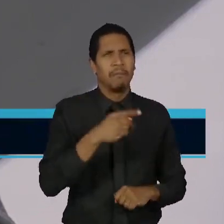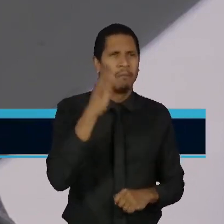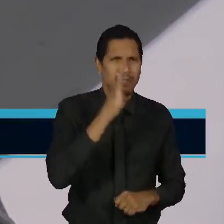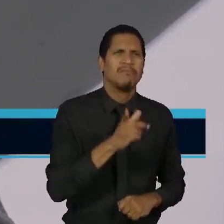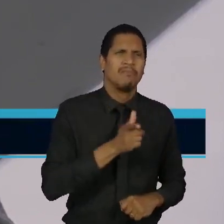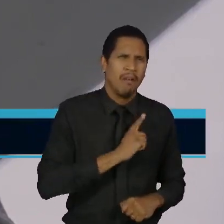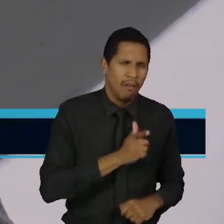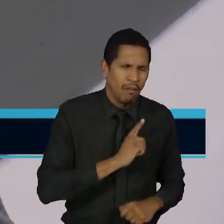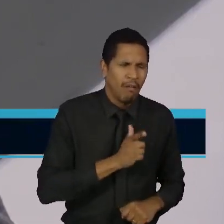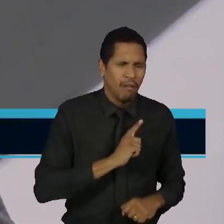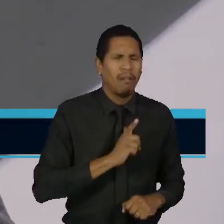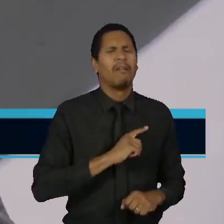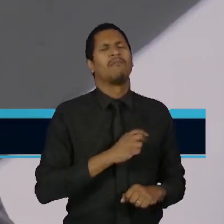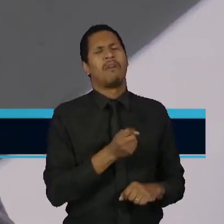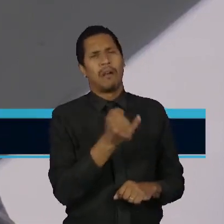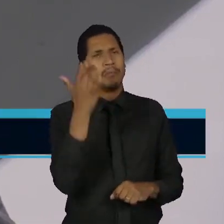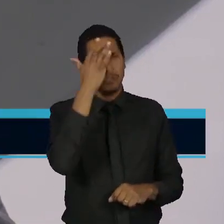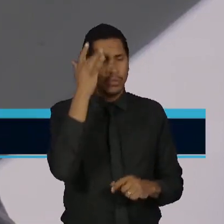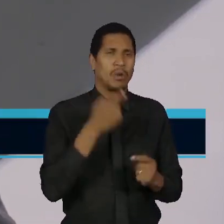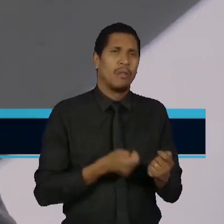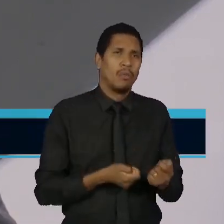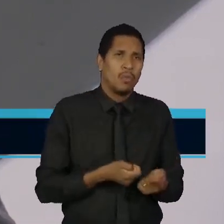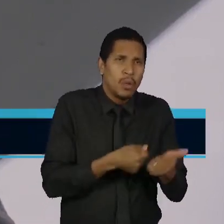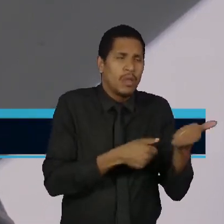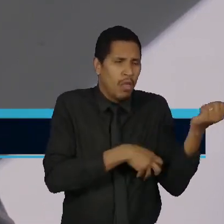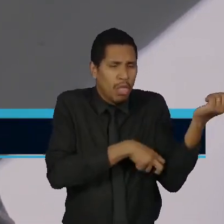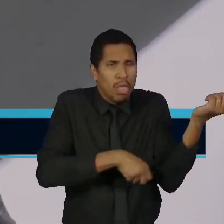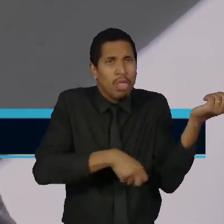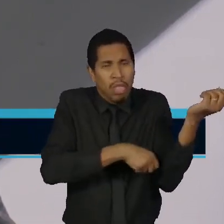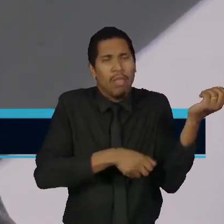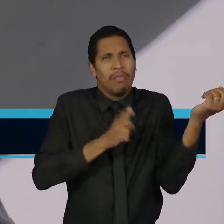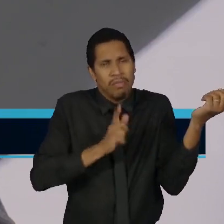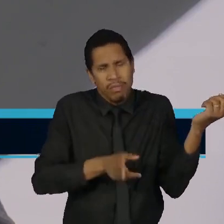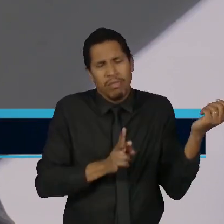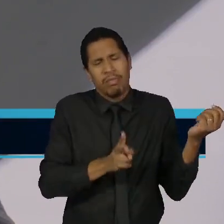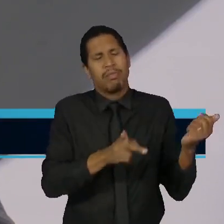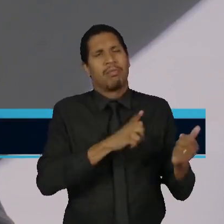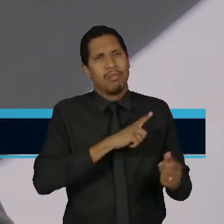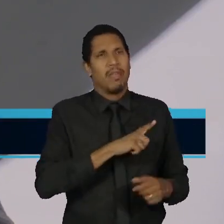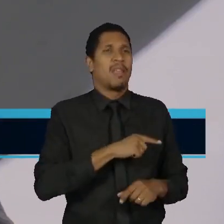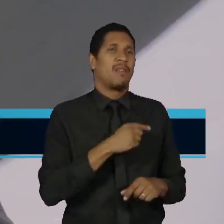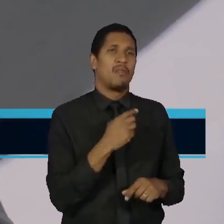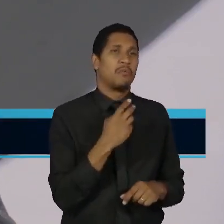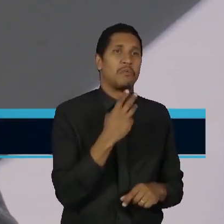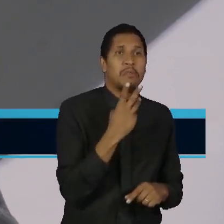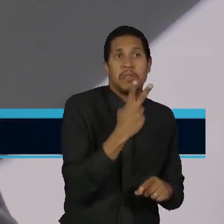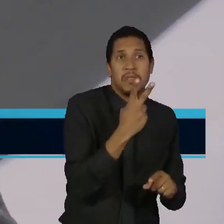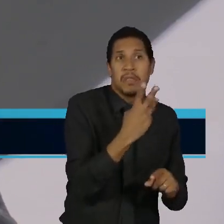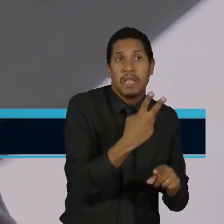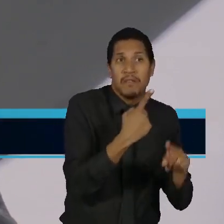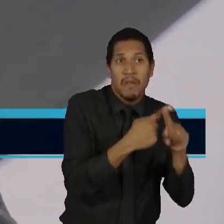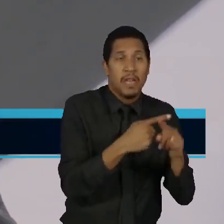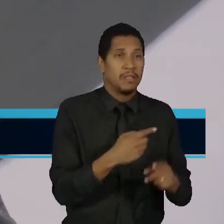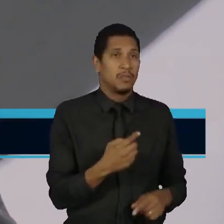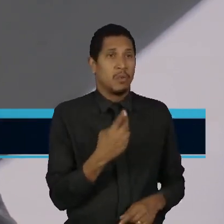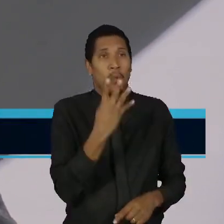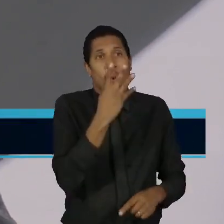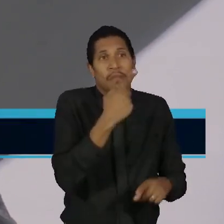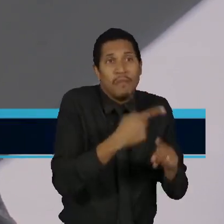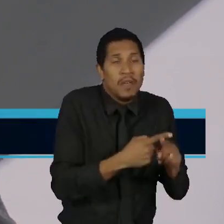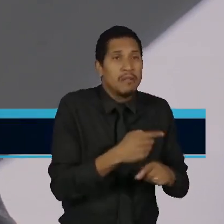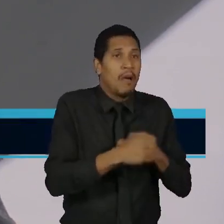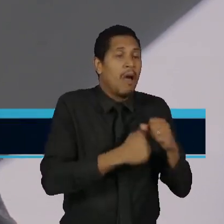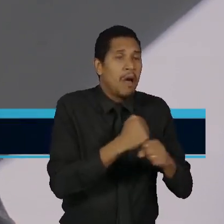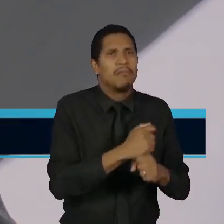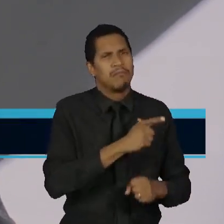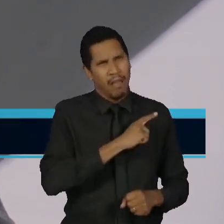grandes bancos de sangue doadores que são doadores frequentes, doam 3-4 vezes ao ano. Eu acho